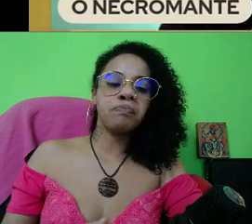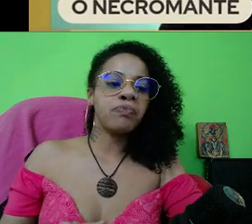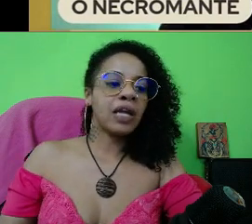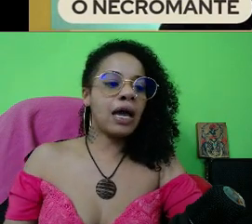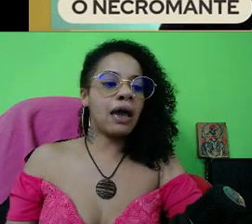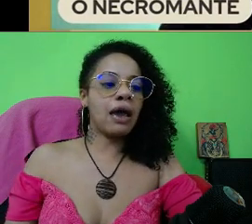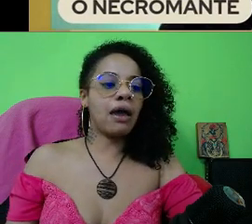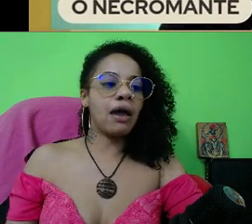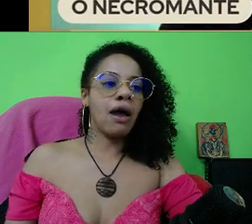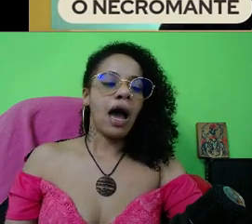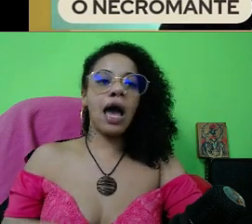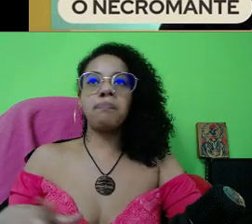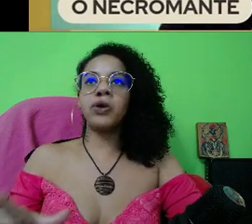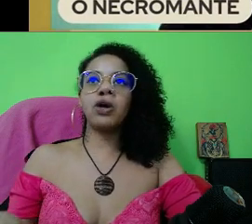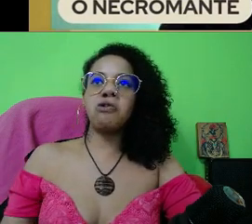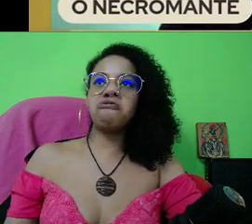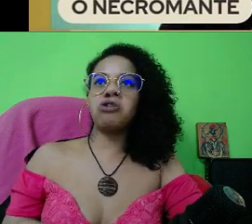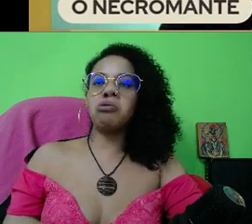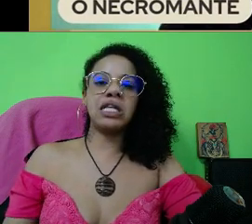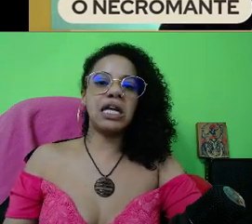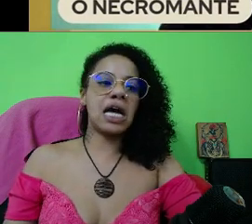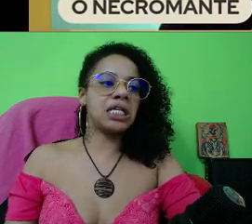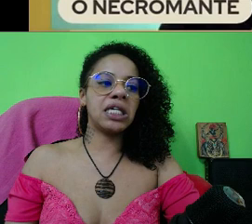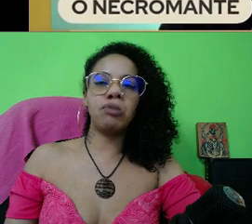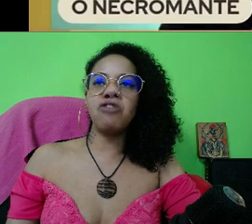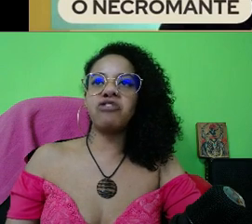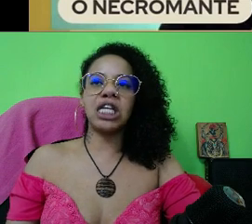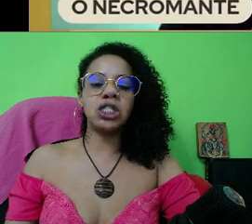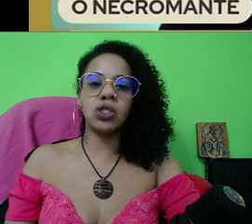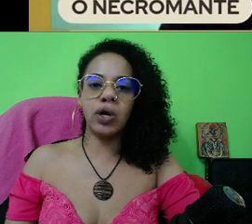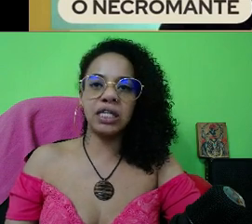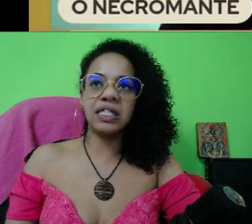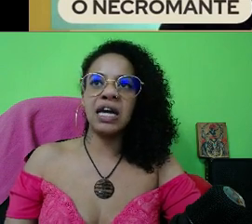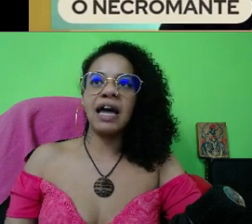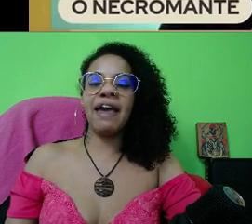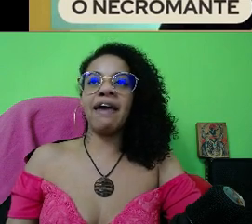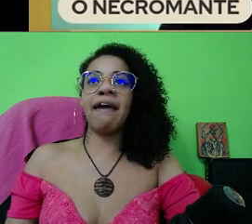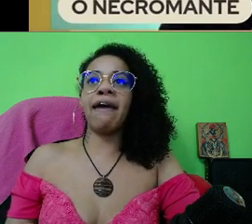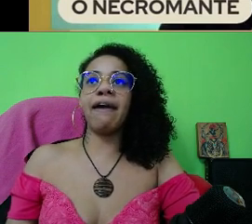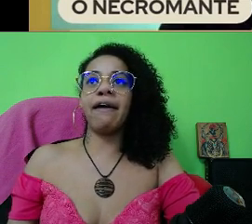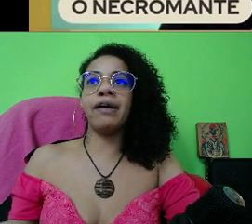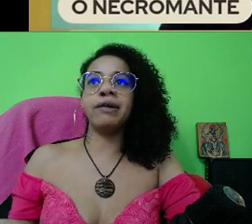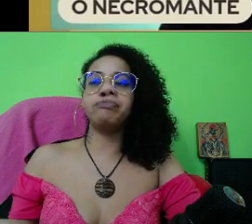estava lá ai porque eu não vou liderar Essas manifestações